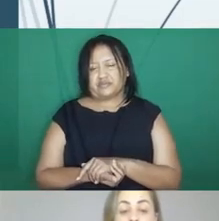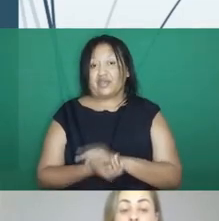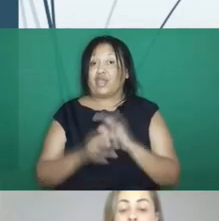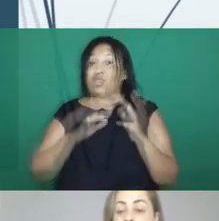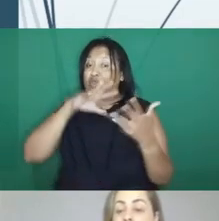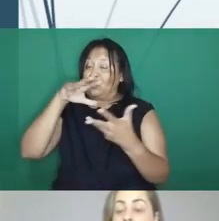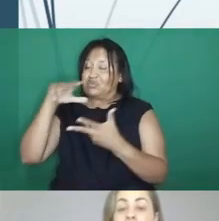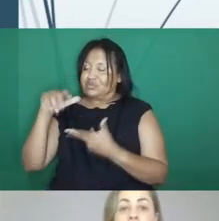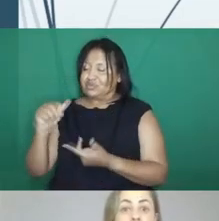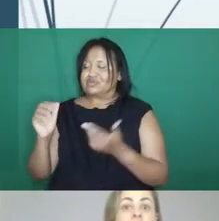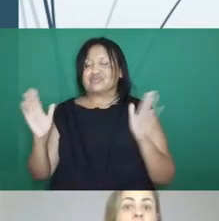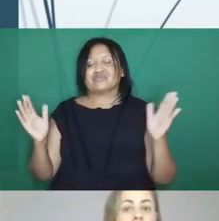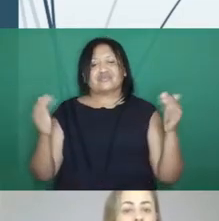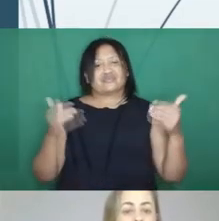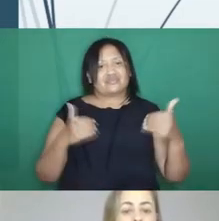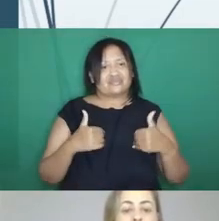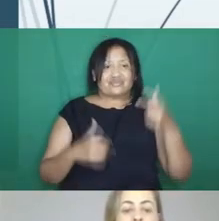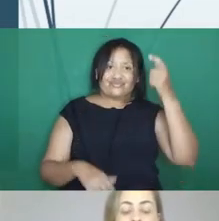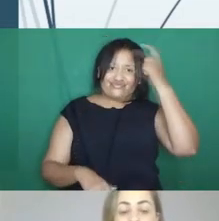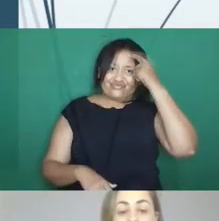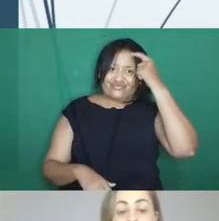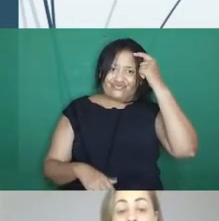no mundo da neurodiversidade